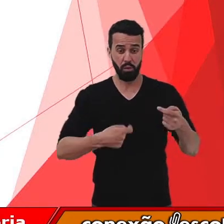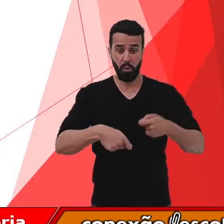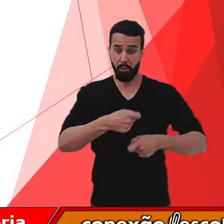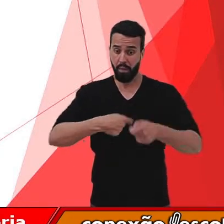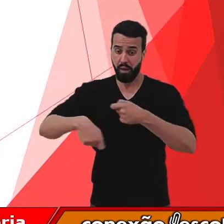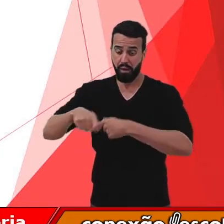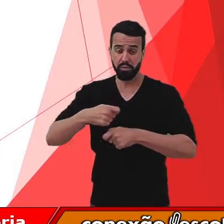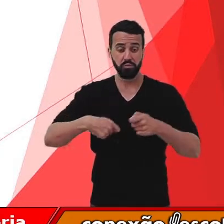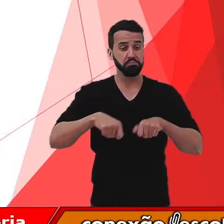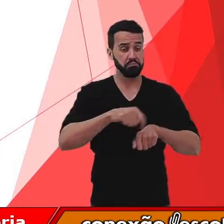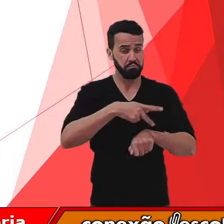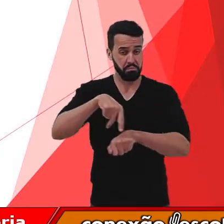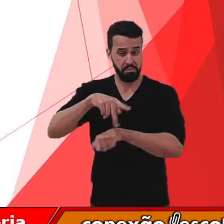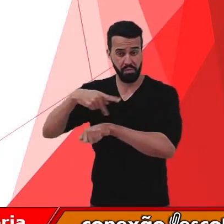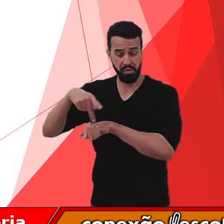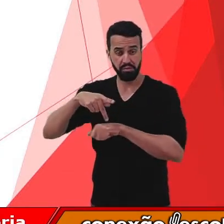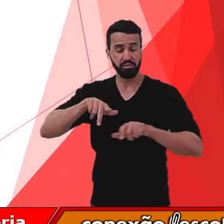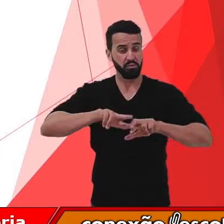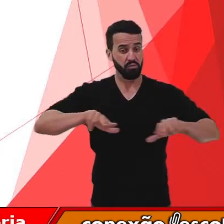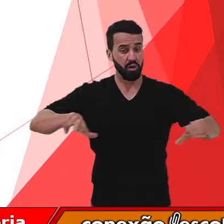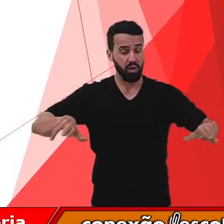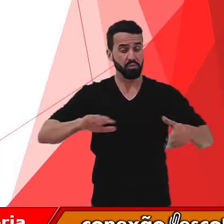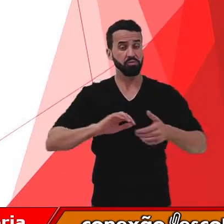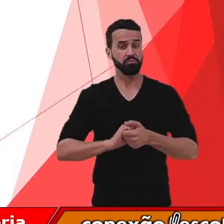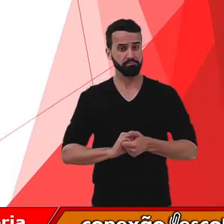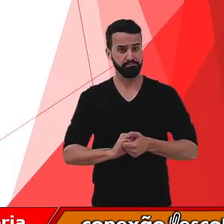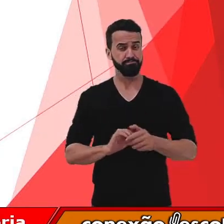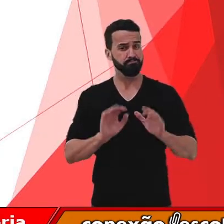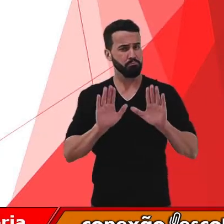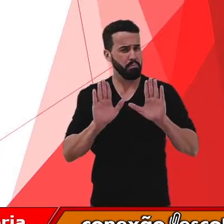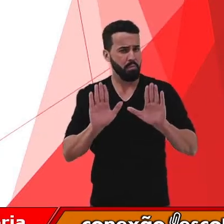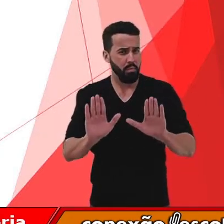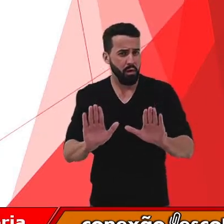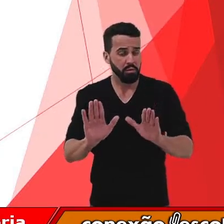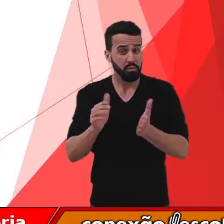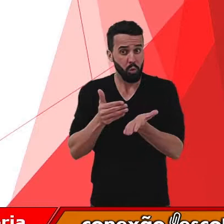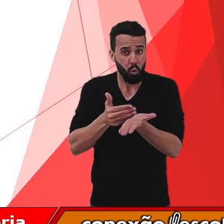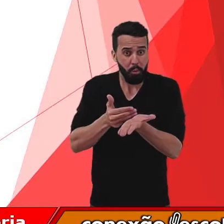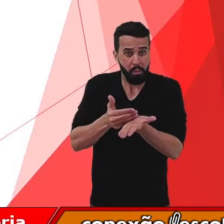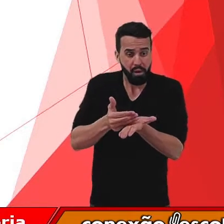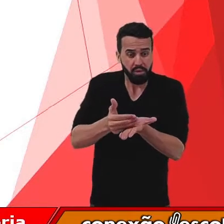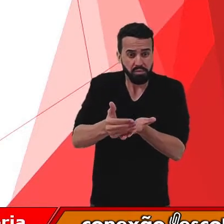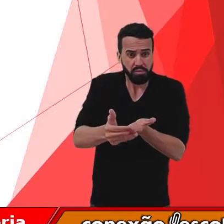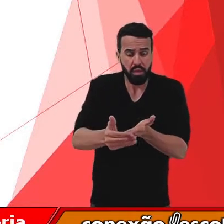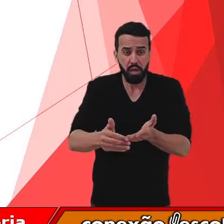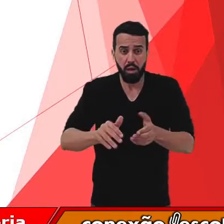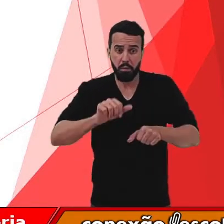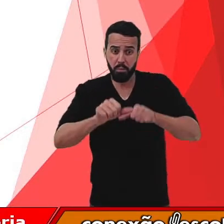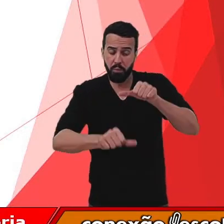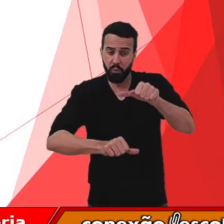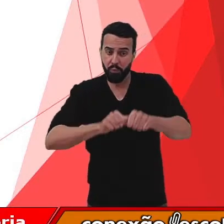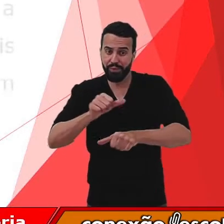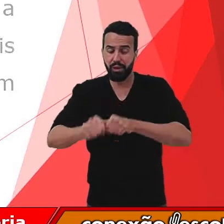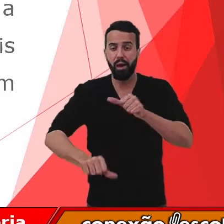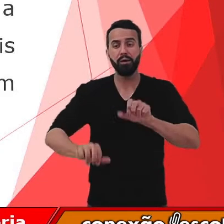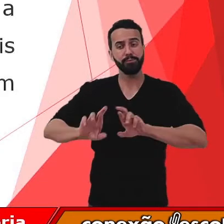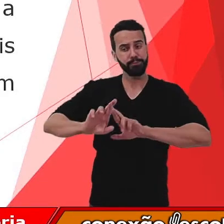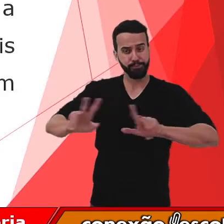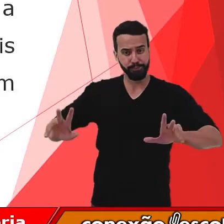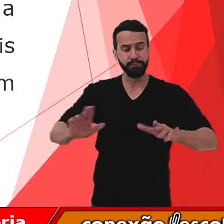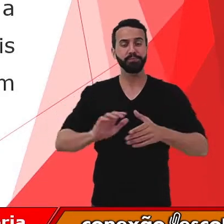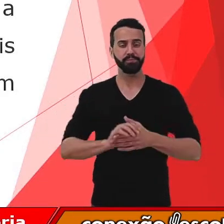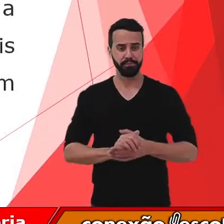outros países. Mas isso ele vai começar a mudar a partir de certos